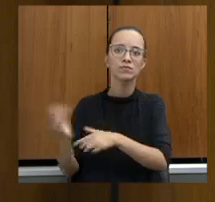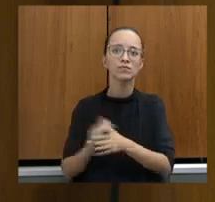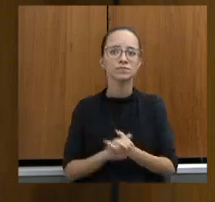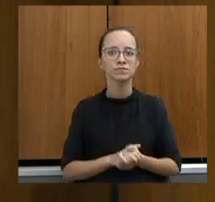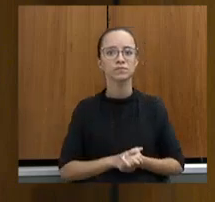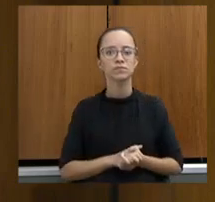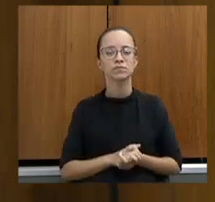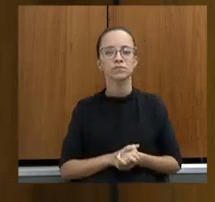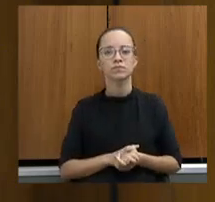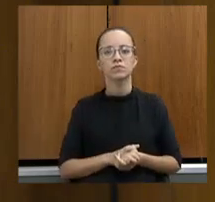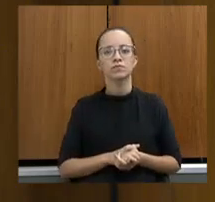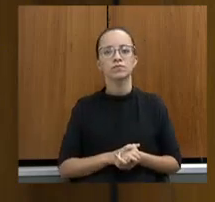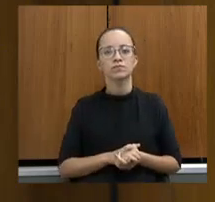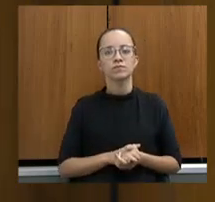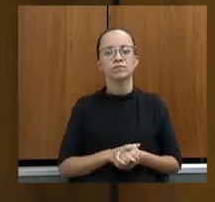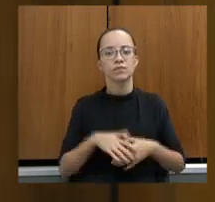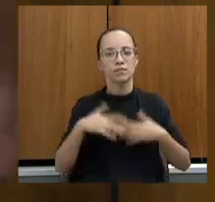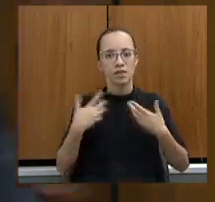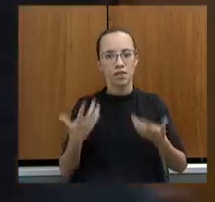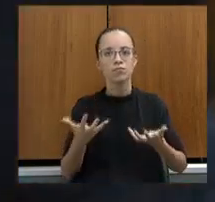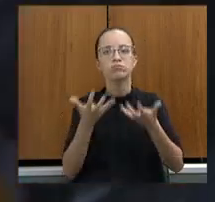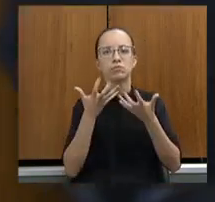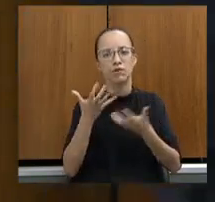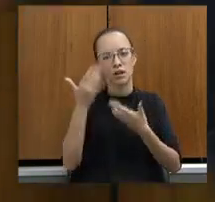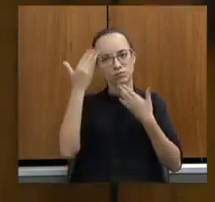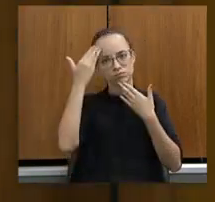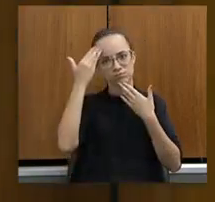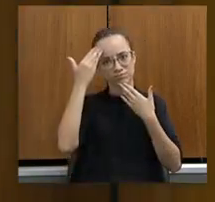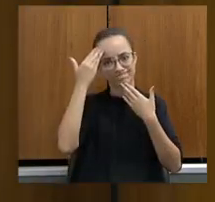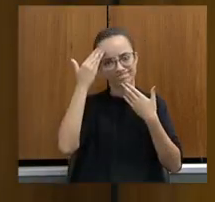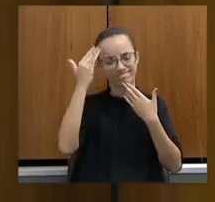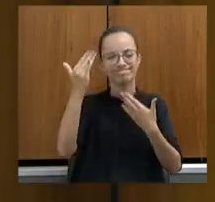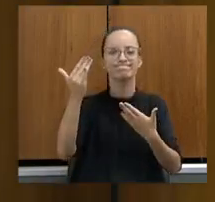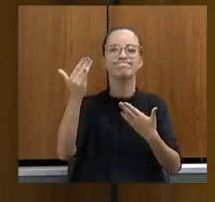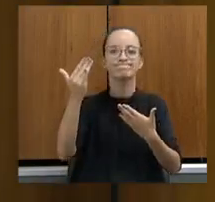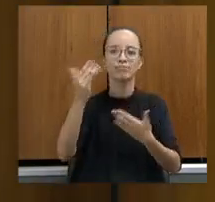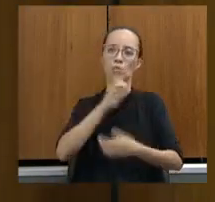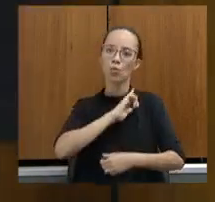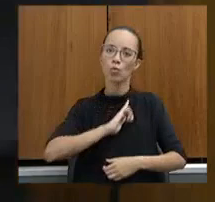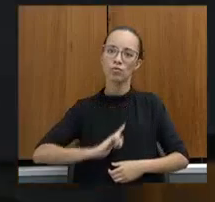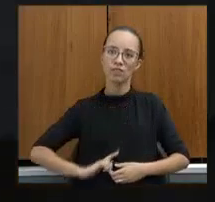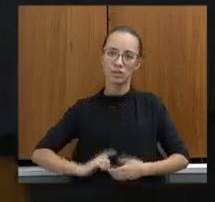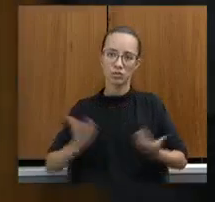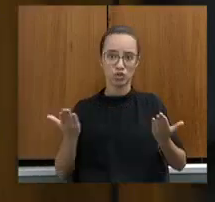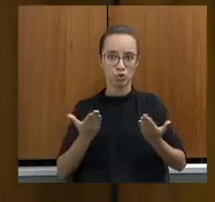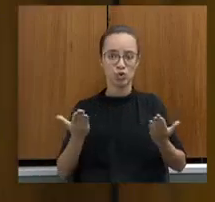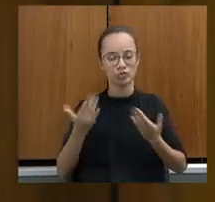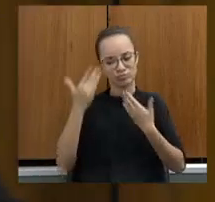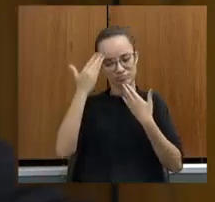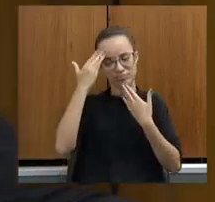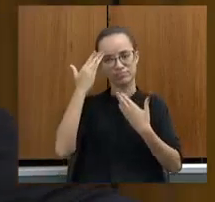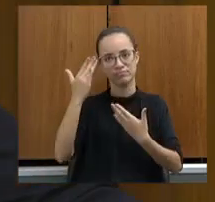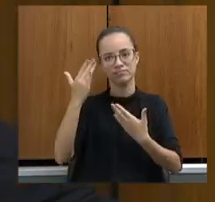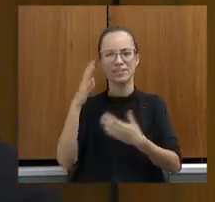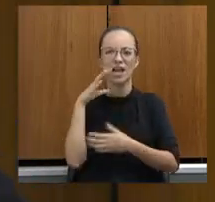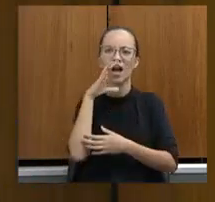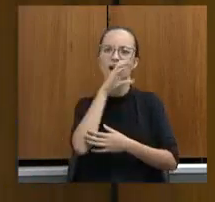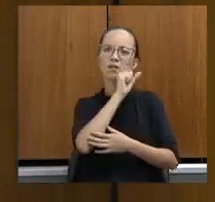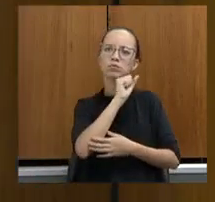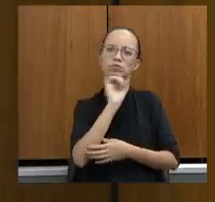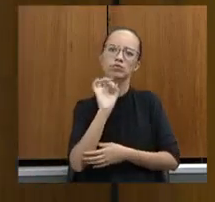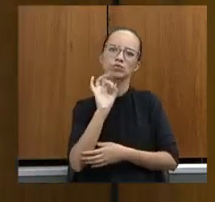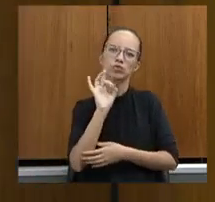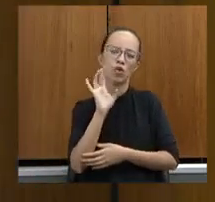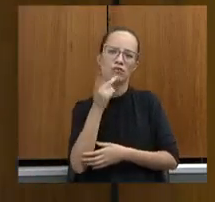então eu queria agradecer muito por isso a esse governo e queria agora rapidamente uma